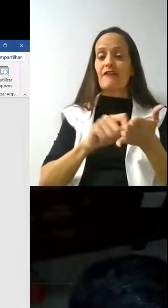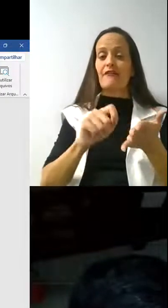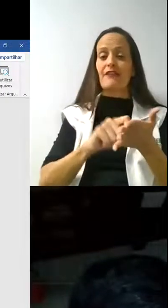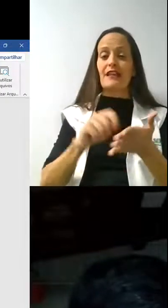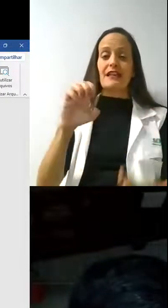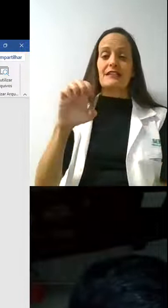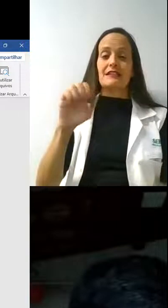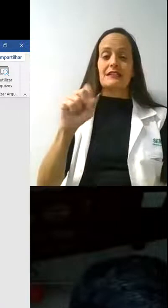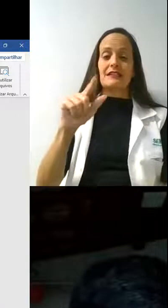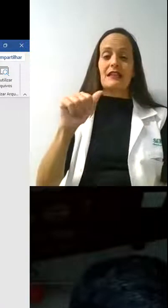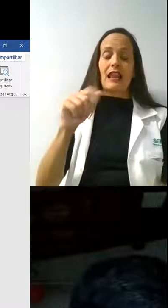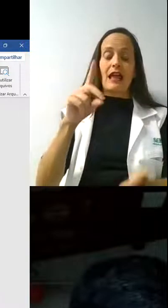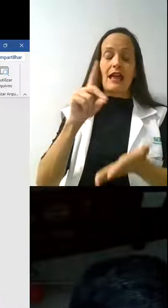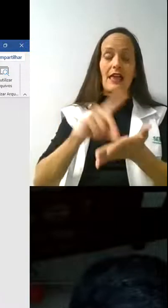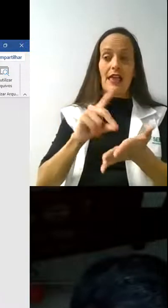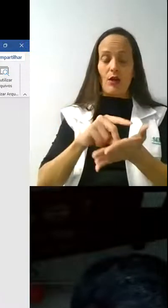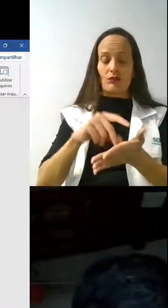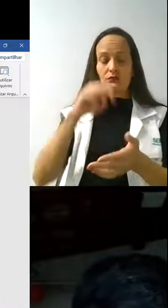linha também.